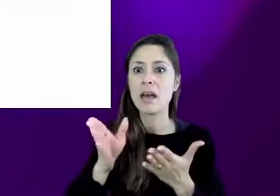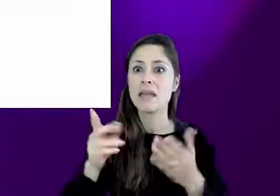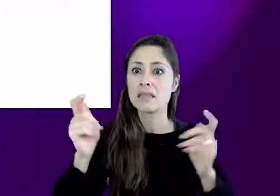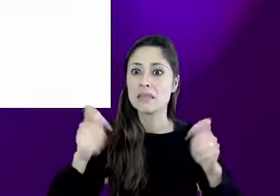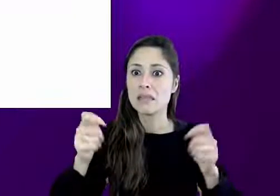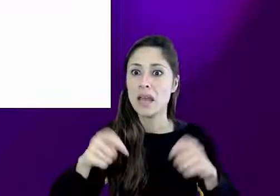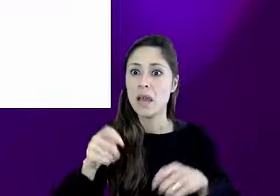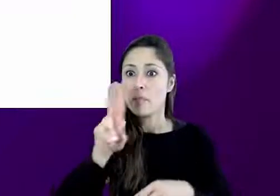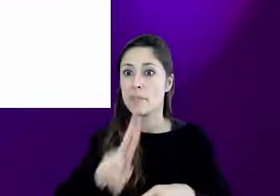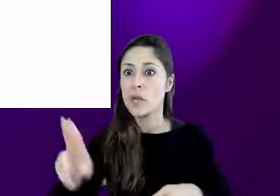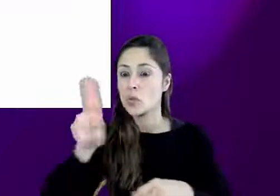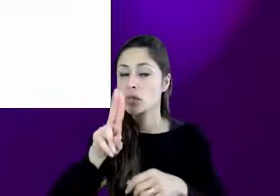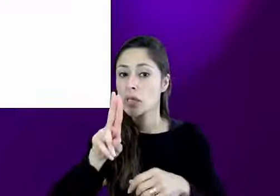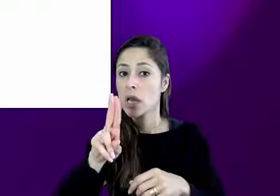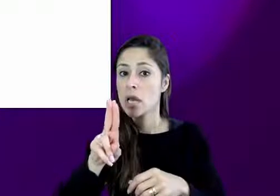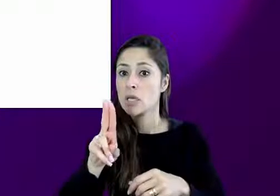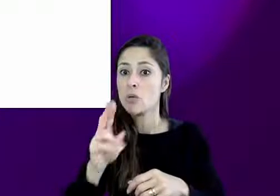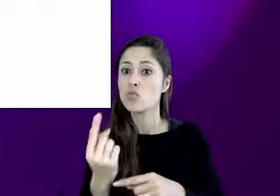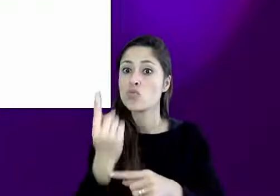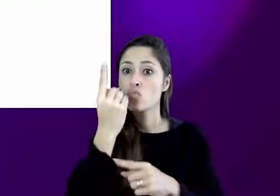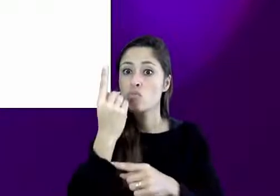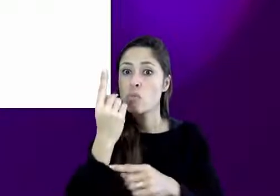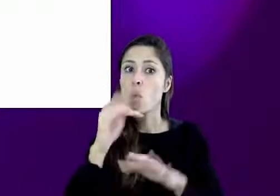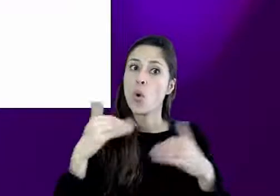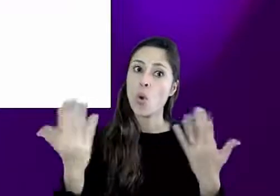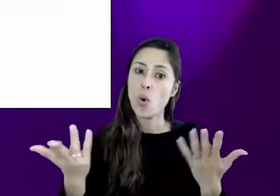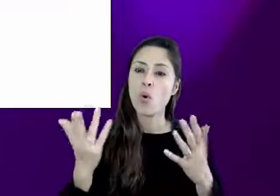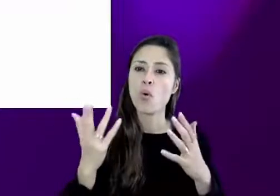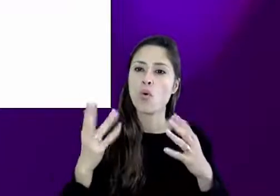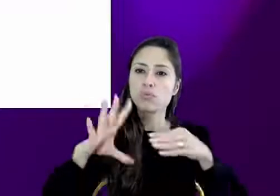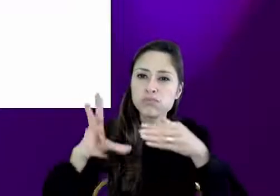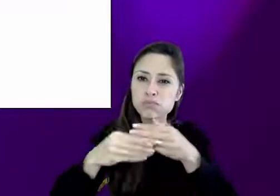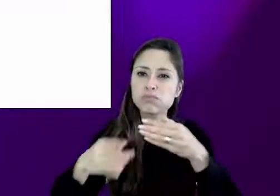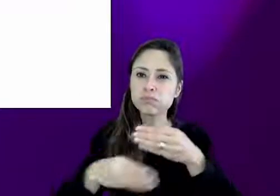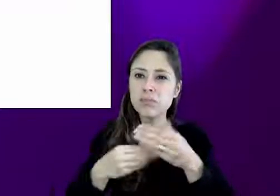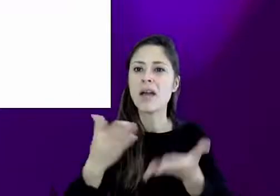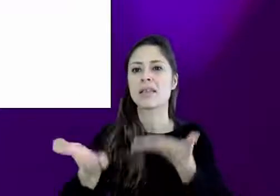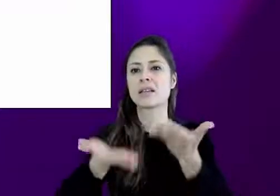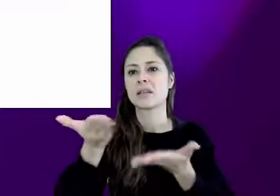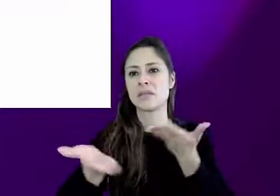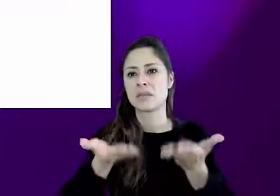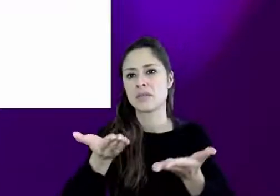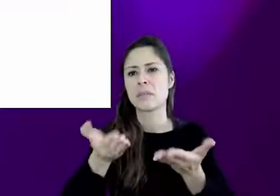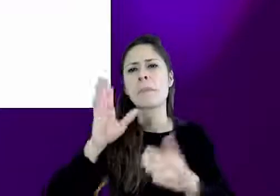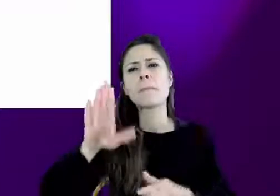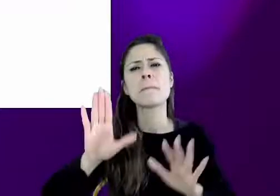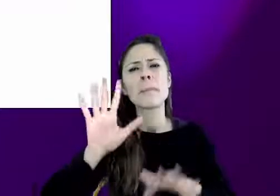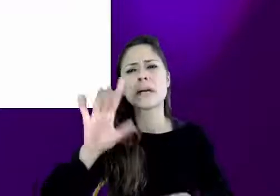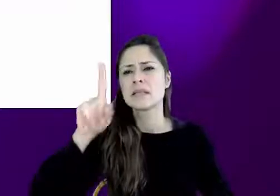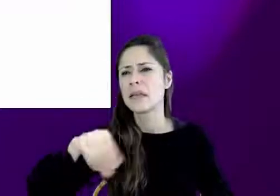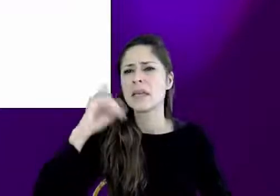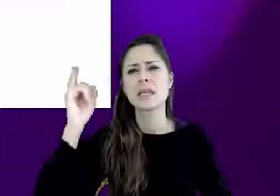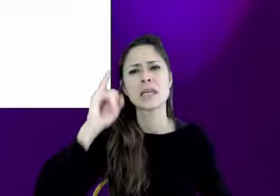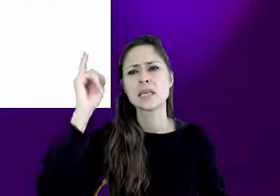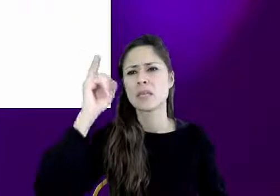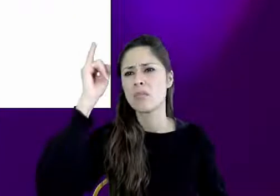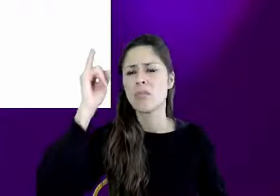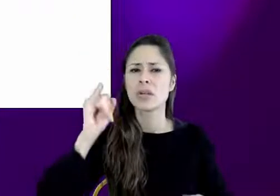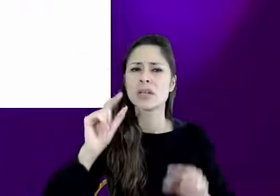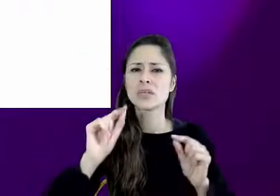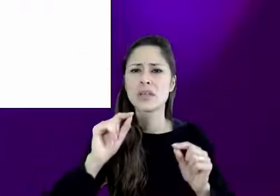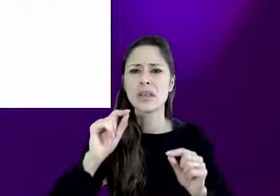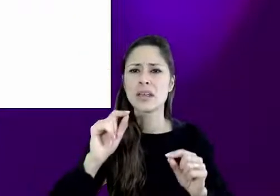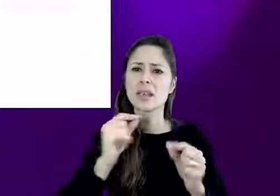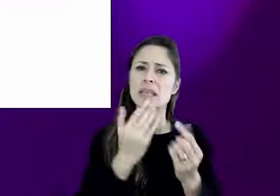em conjunto, isoladamente, mas também é muito importante dizer que os resultados estão conflitantes, né? A gente